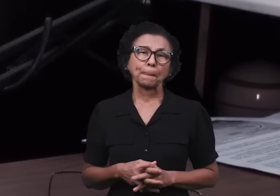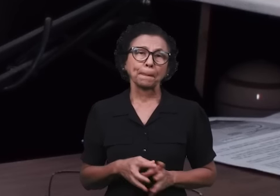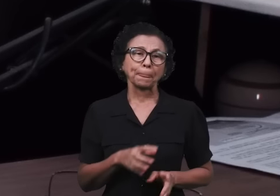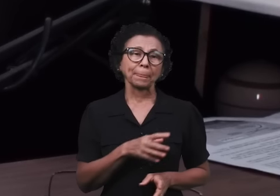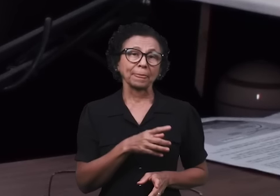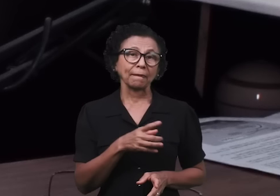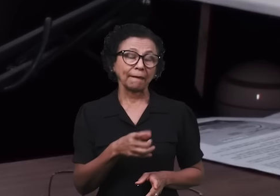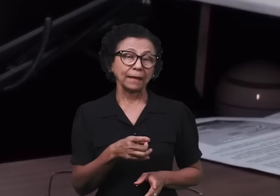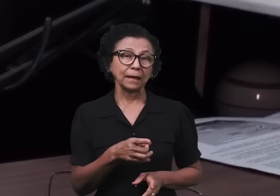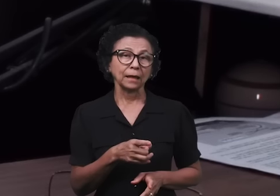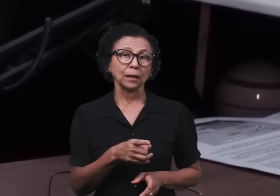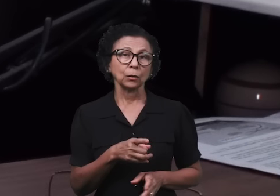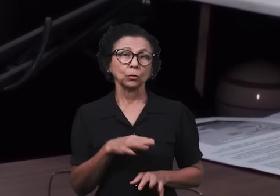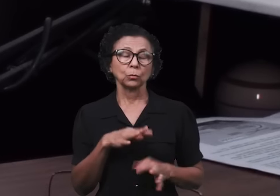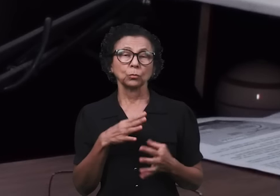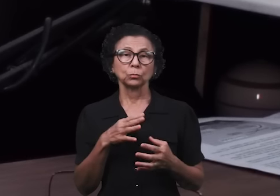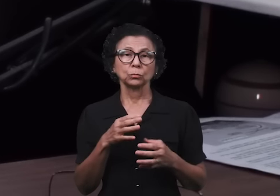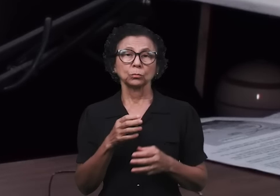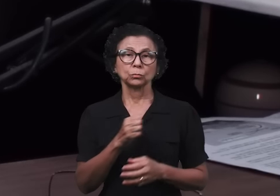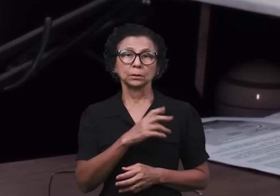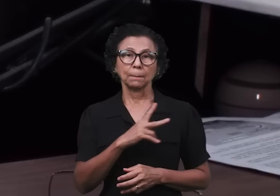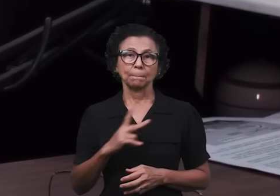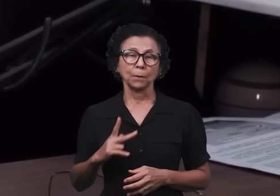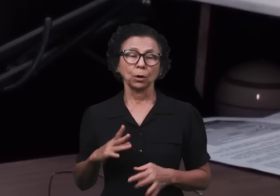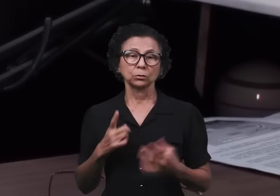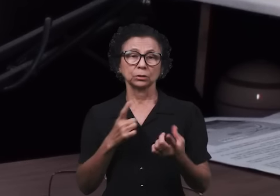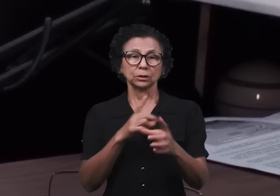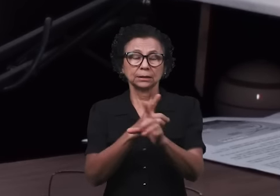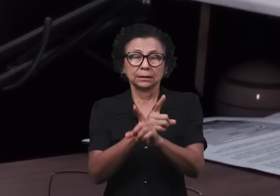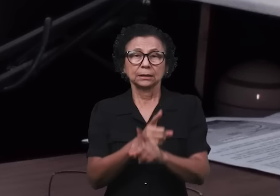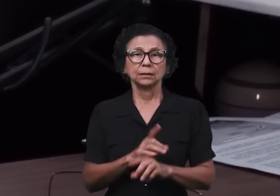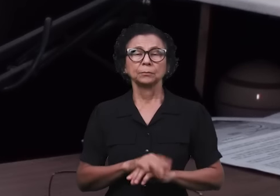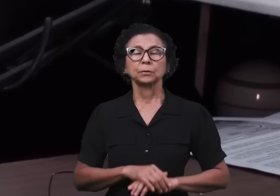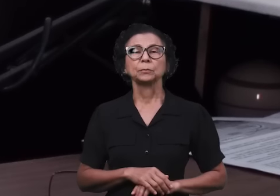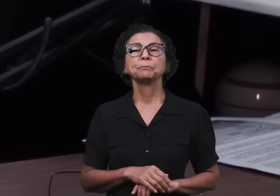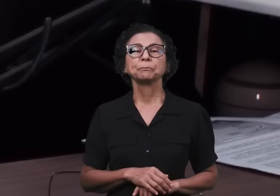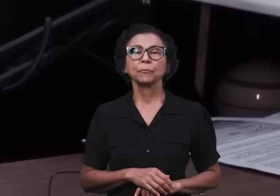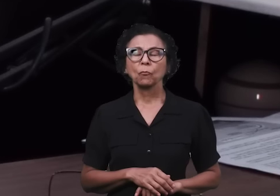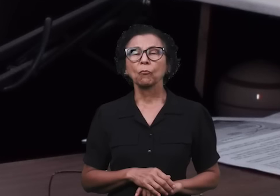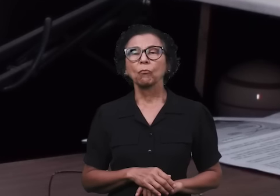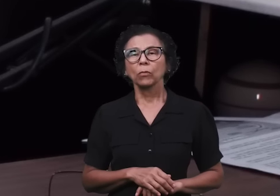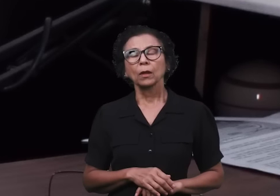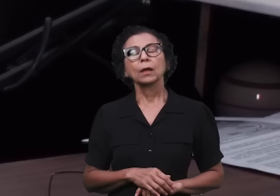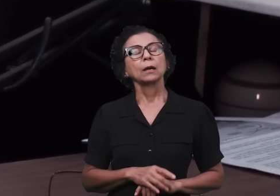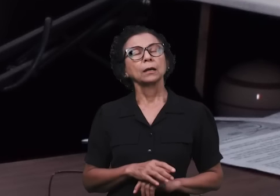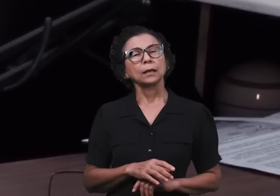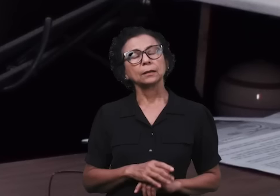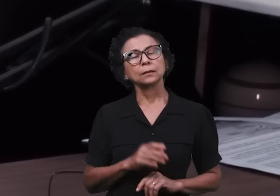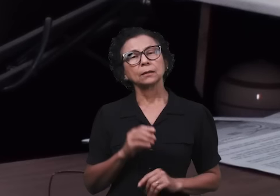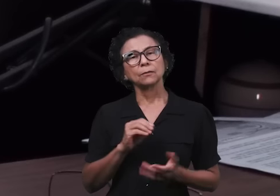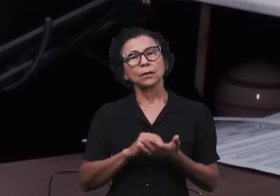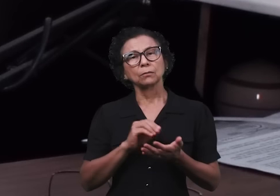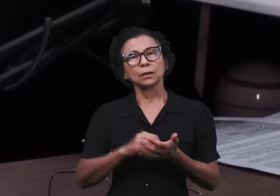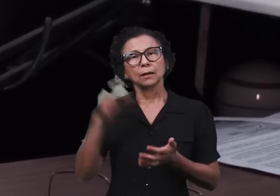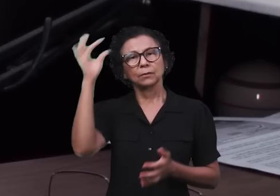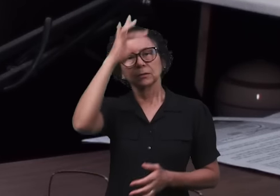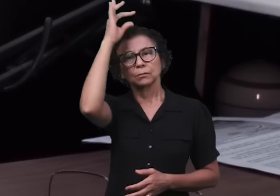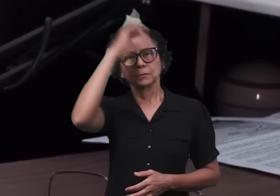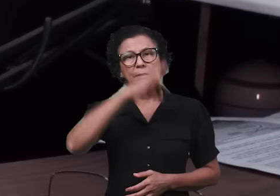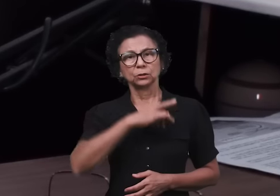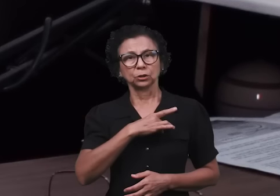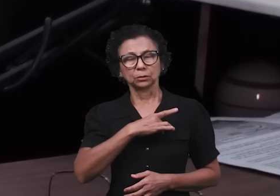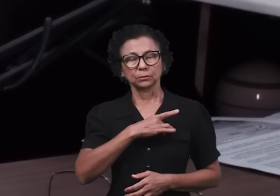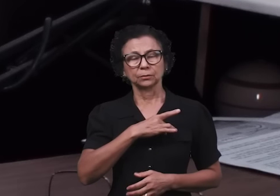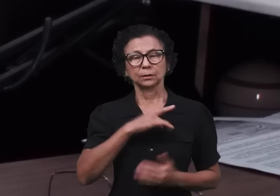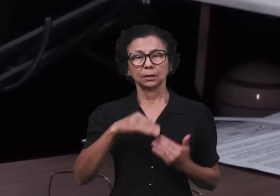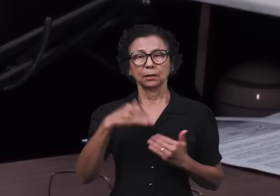e eles ainda iam receber o selo, o batismo com o Espírito Santo. Aí eles iriam entender o que